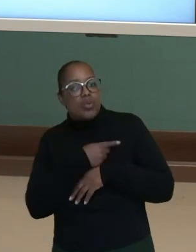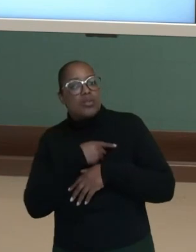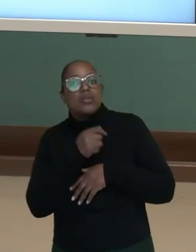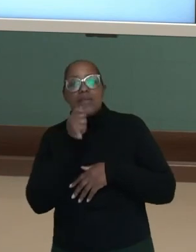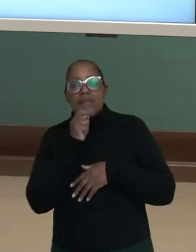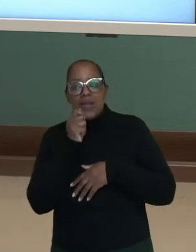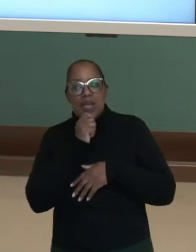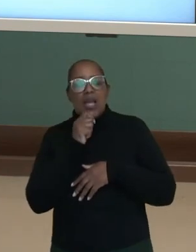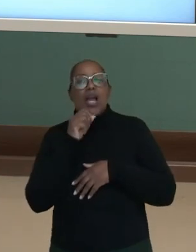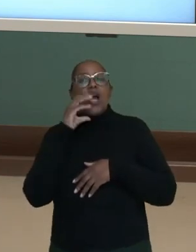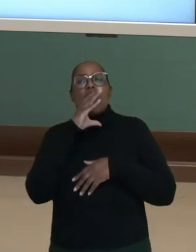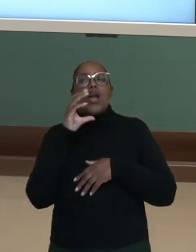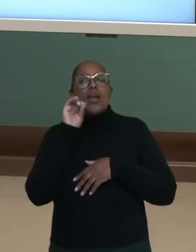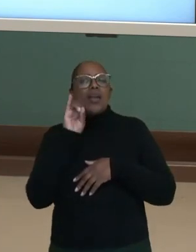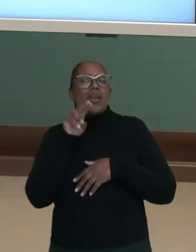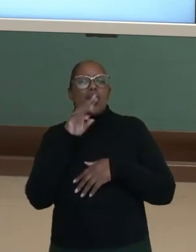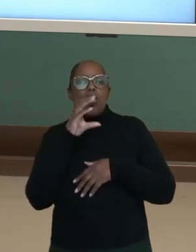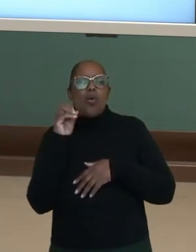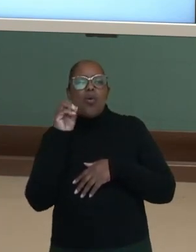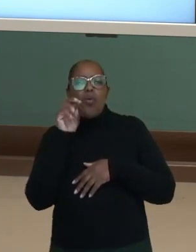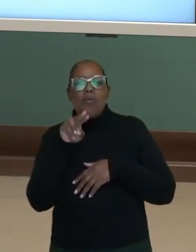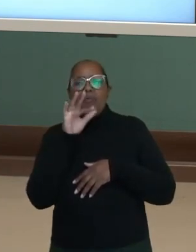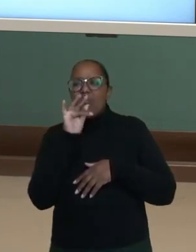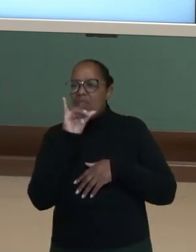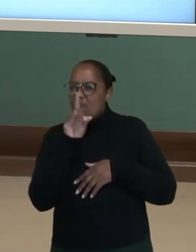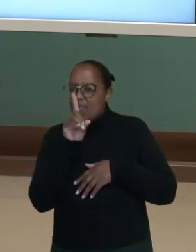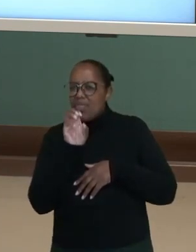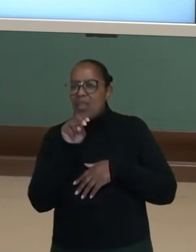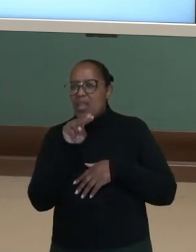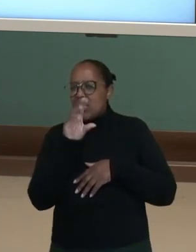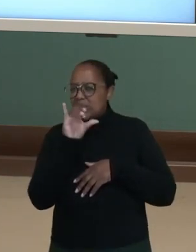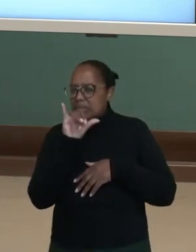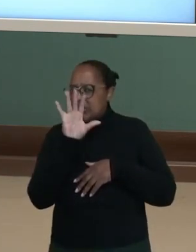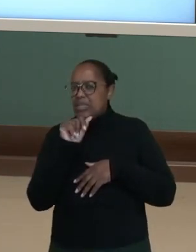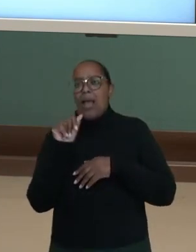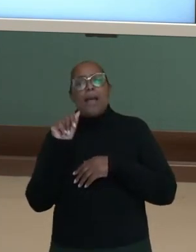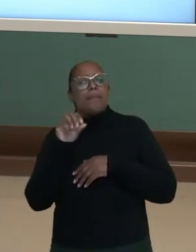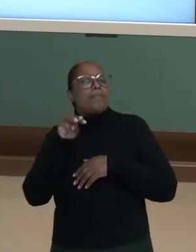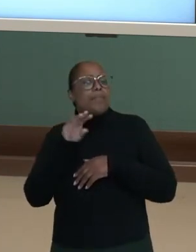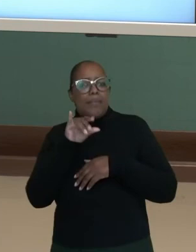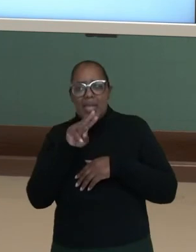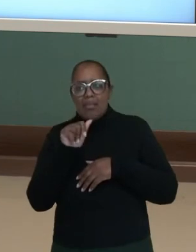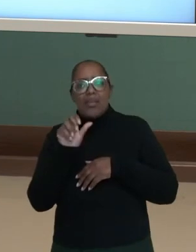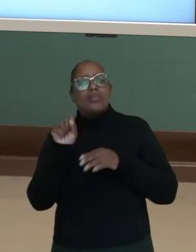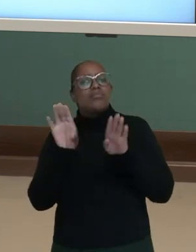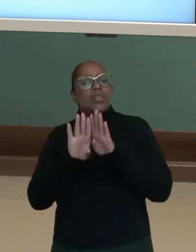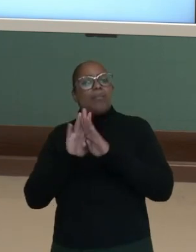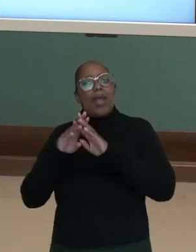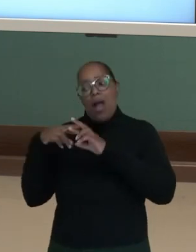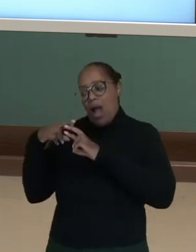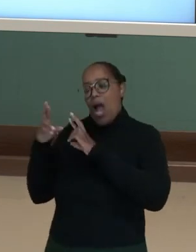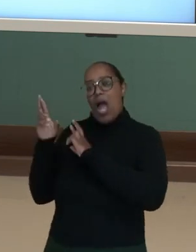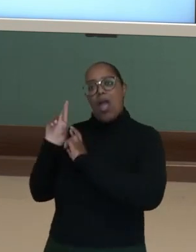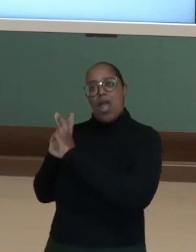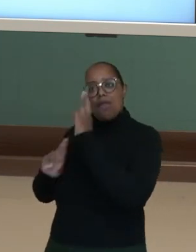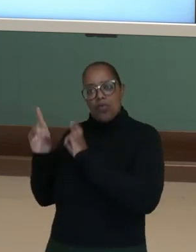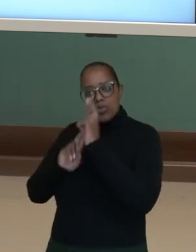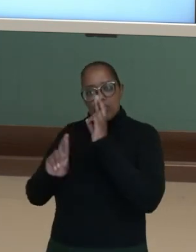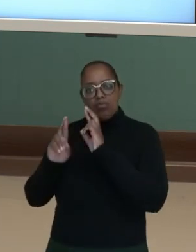como a Inconfidência Mineira, em 1789, e a Revolução Farroupilha, em 1945.